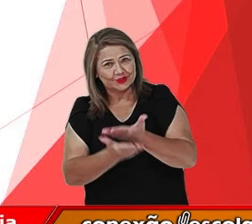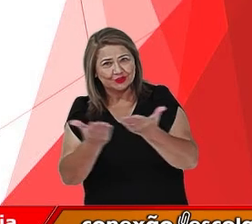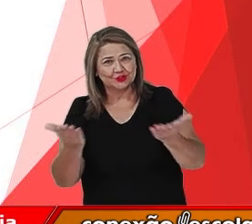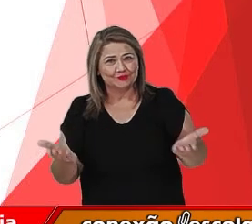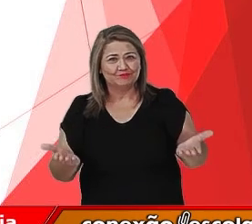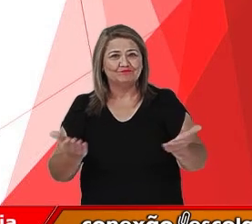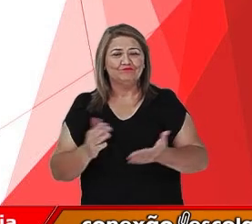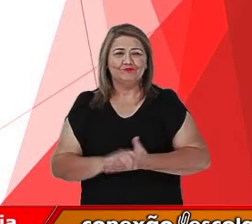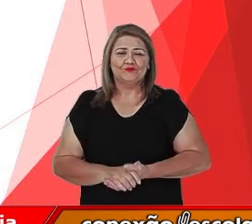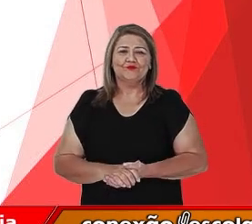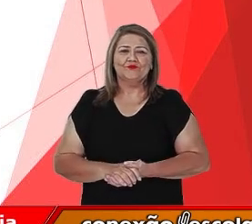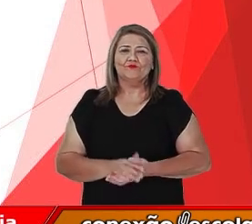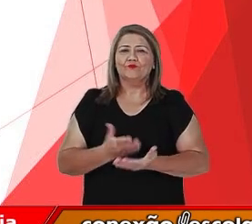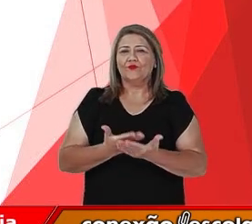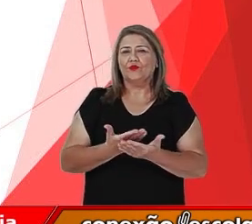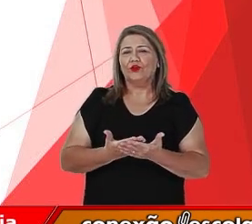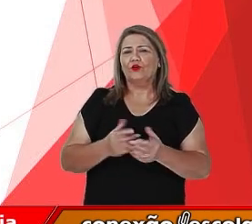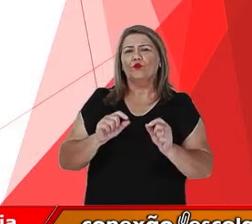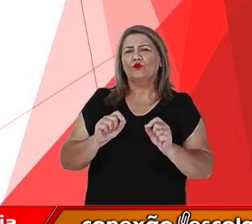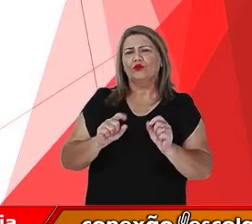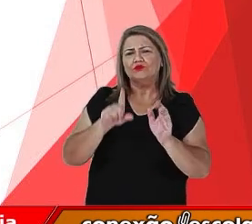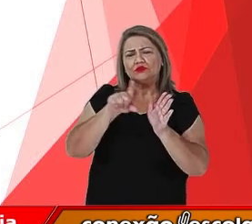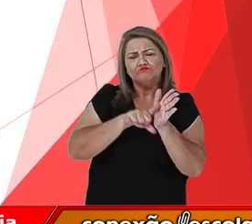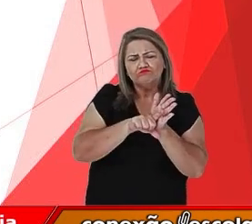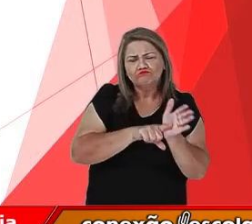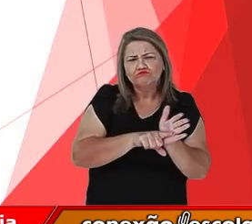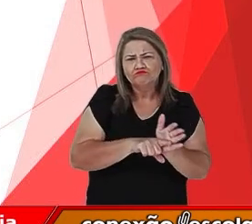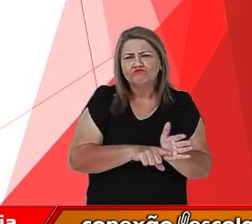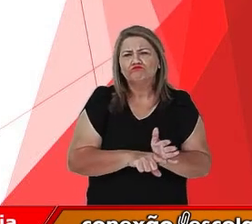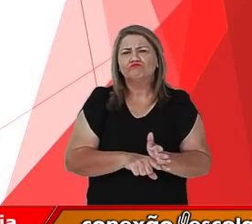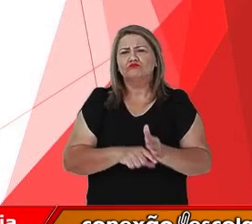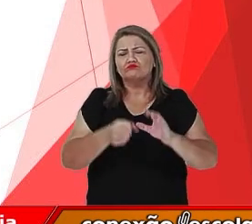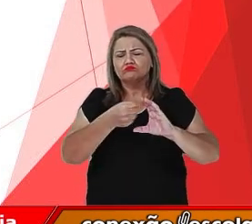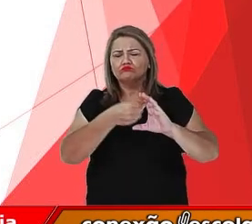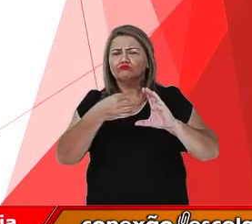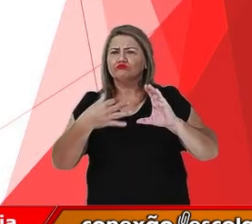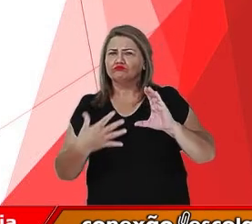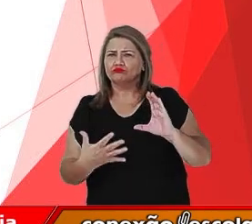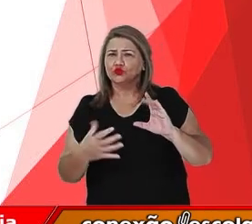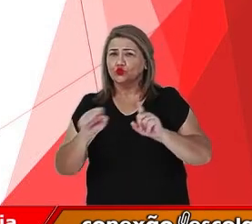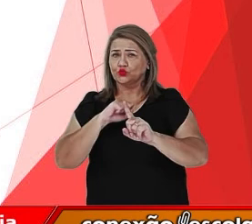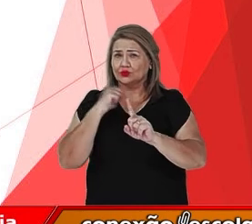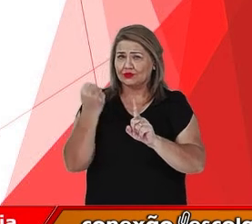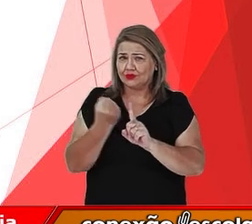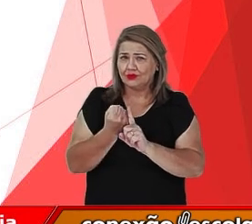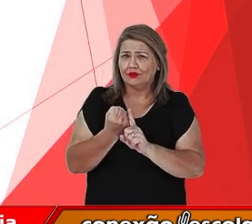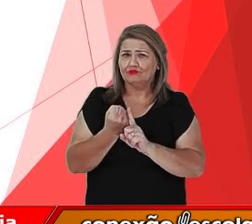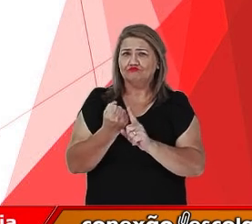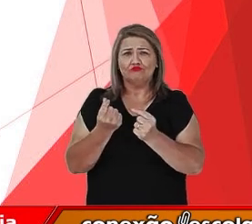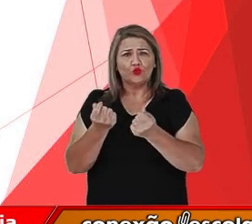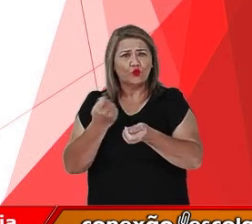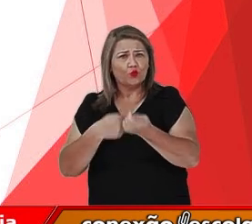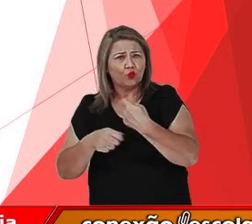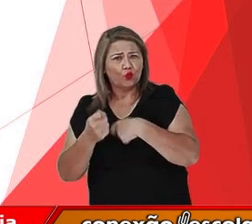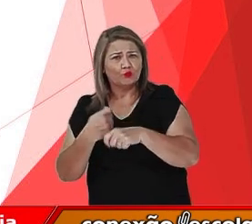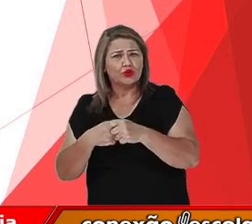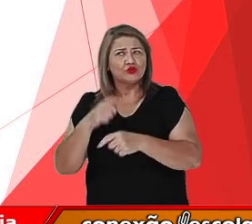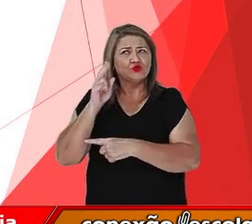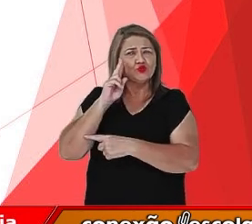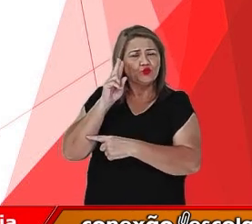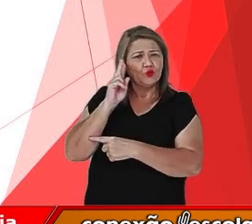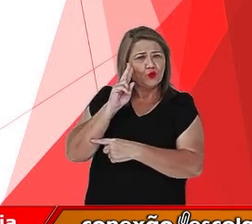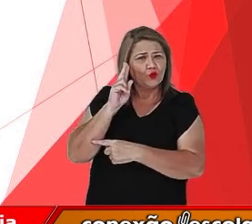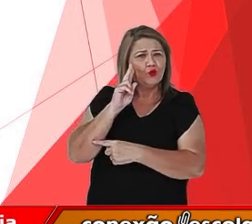hoje, vocês devem fazer uma breve pesquisa sobre as características sociais, econômicas,